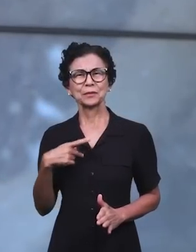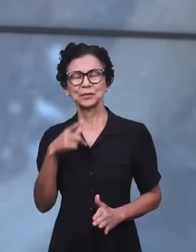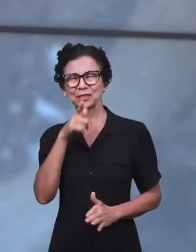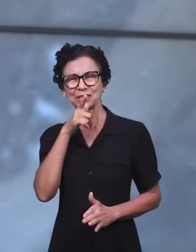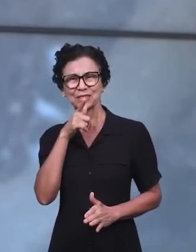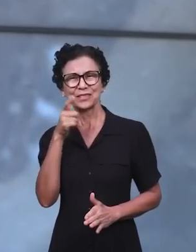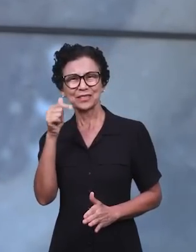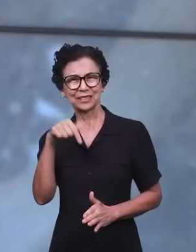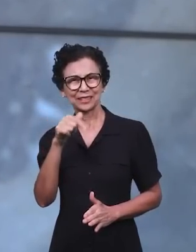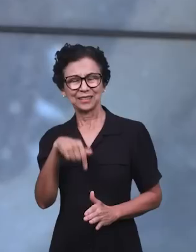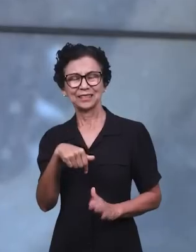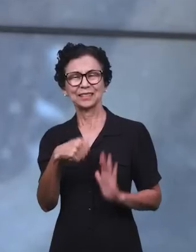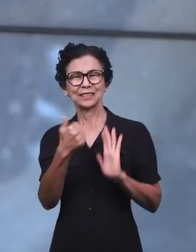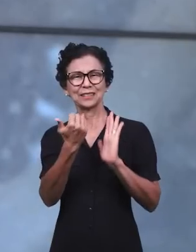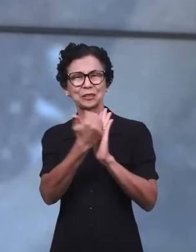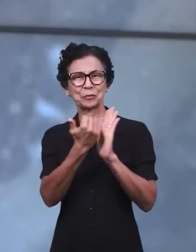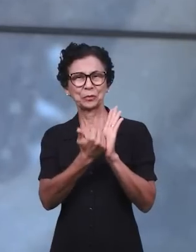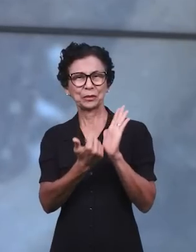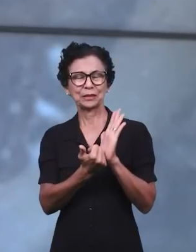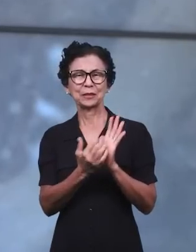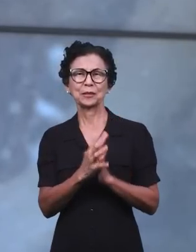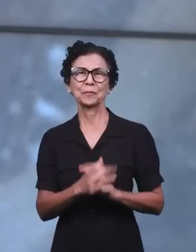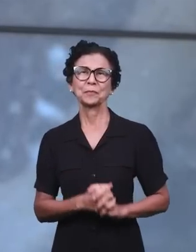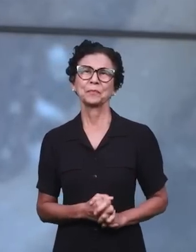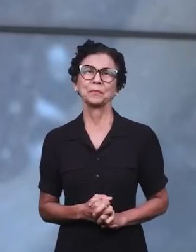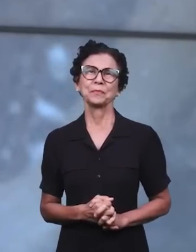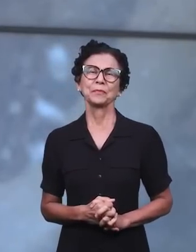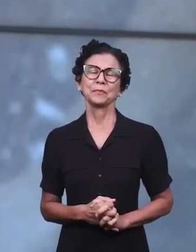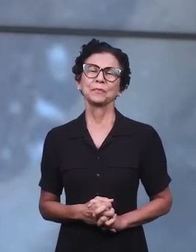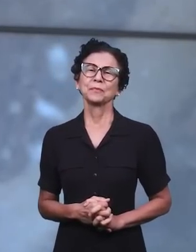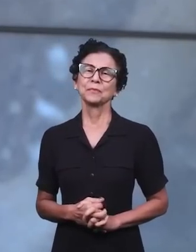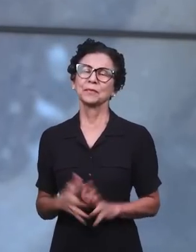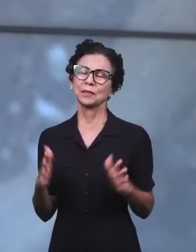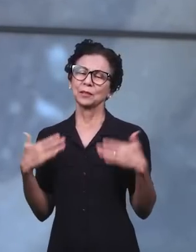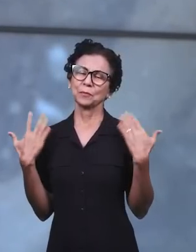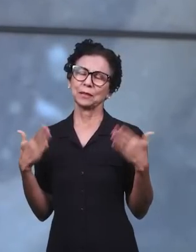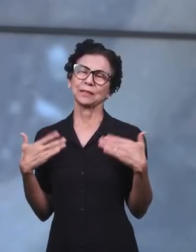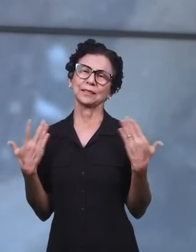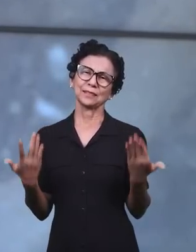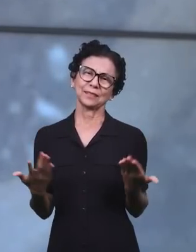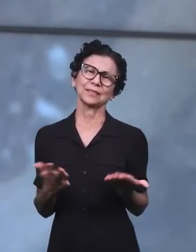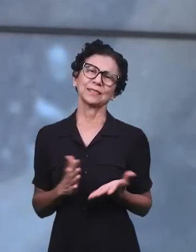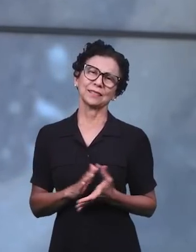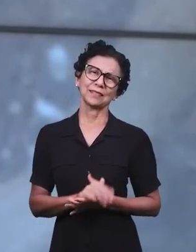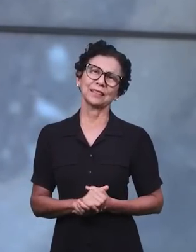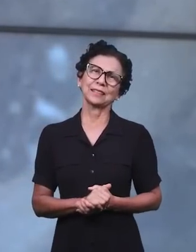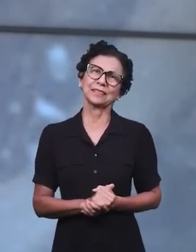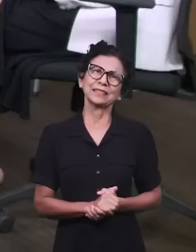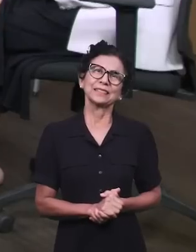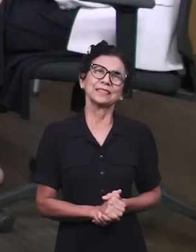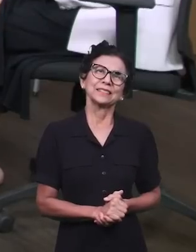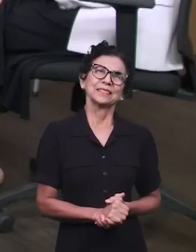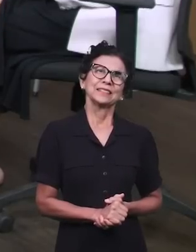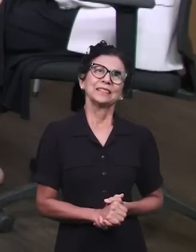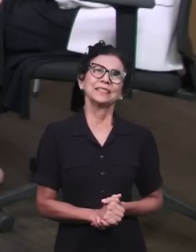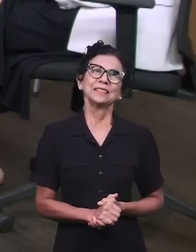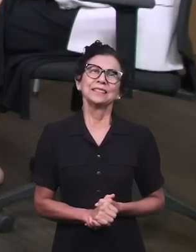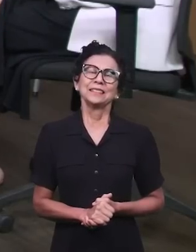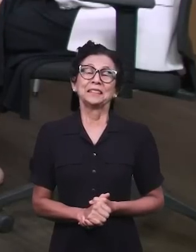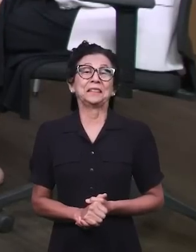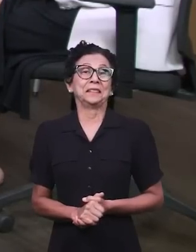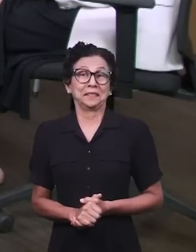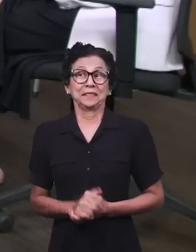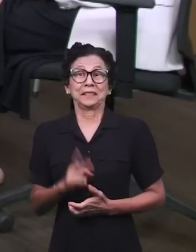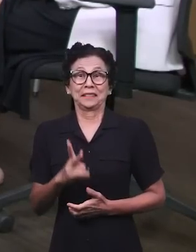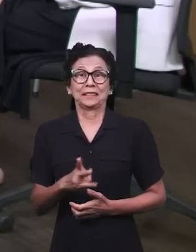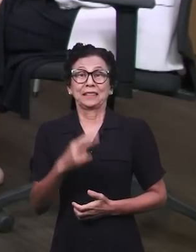Pastor Gilson também aqui participando desse programa. Para nós, pastores, é uma alegria sempre está É um próximo aos prêmio, né? jovens. Por tanto que o Gilson é ocupado,